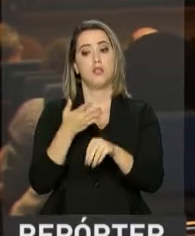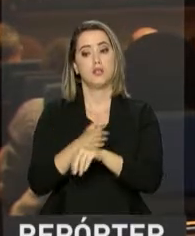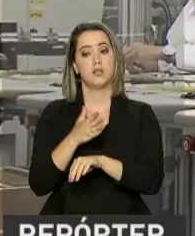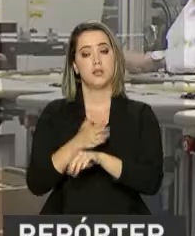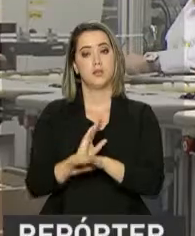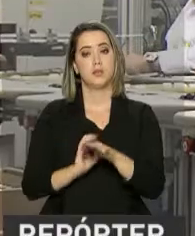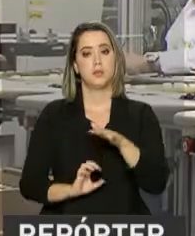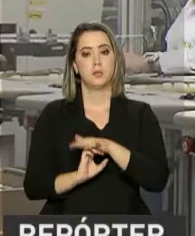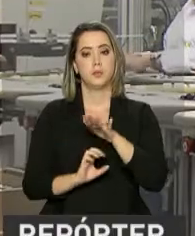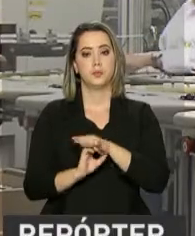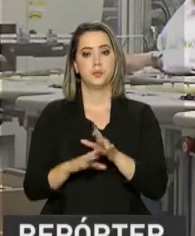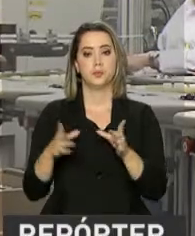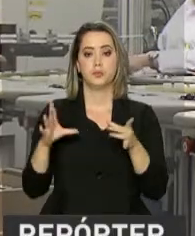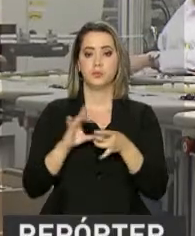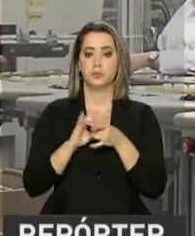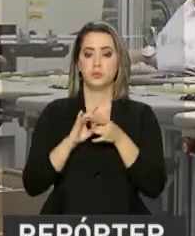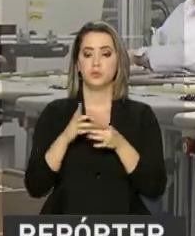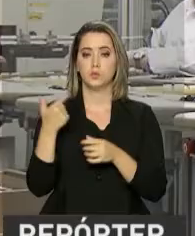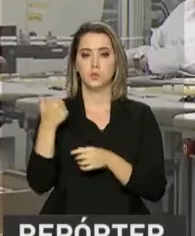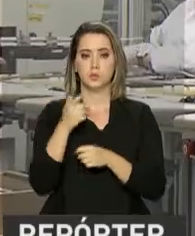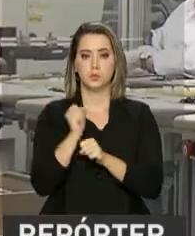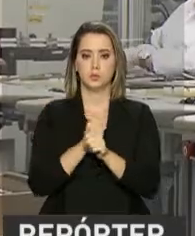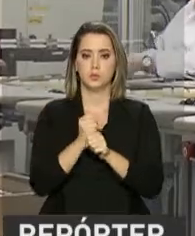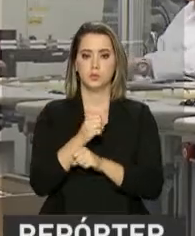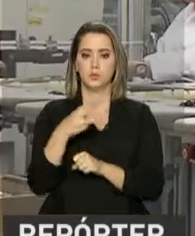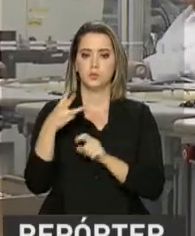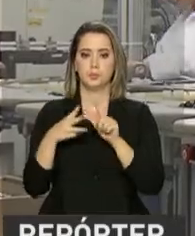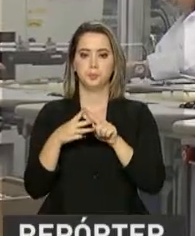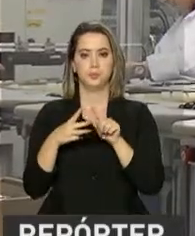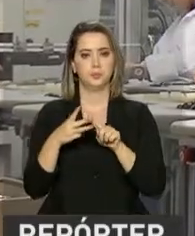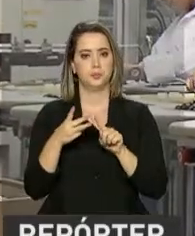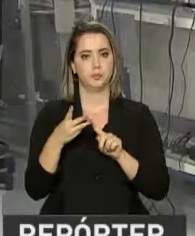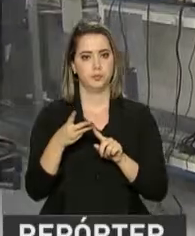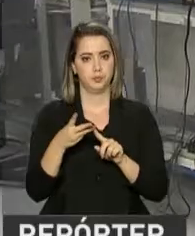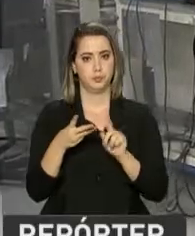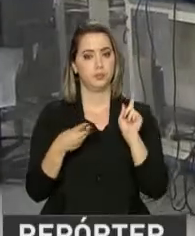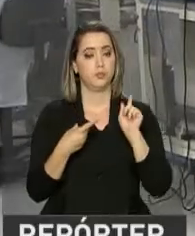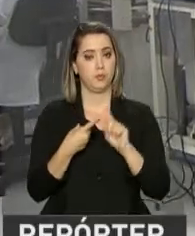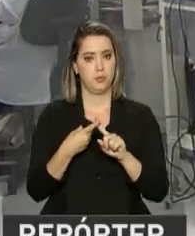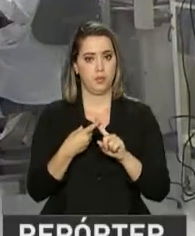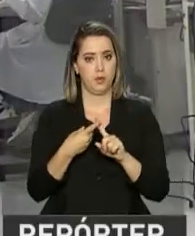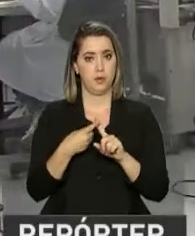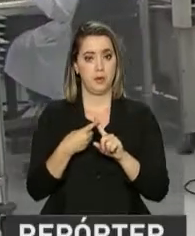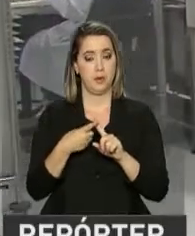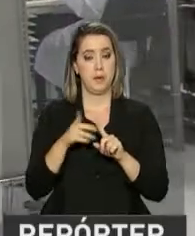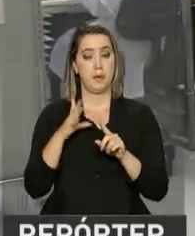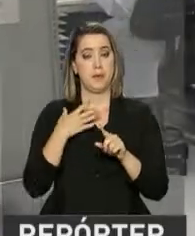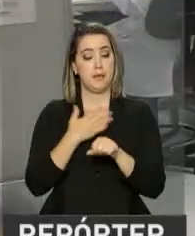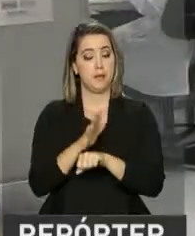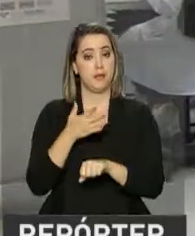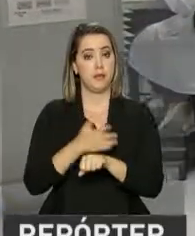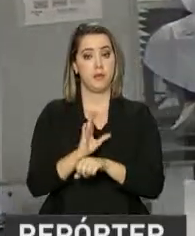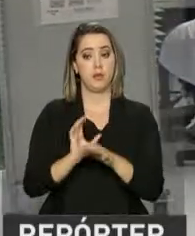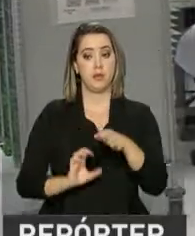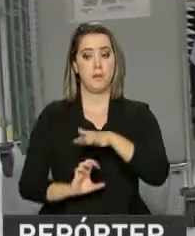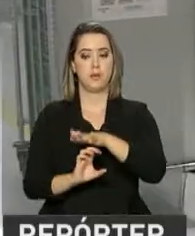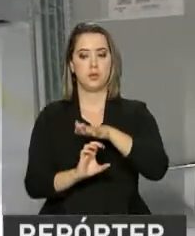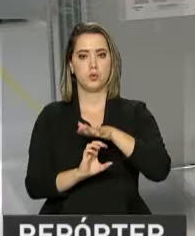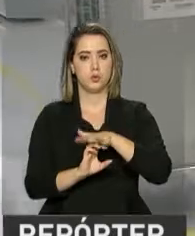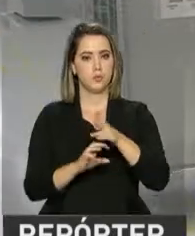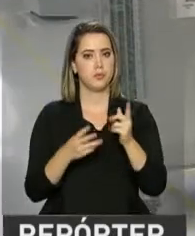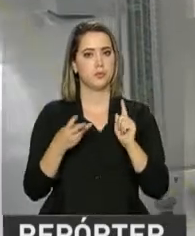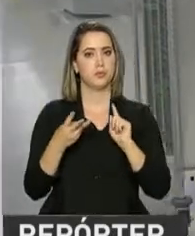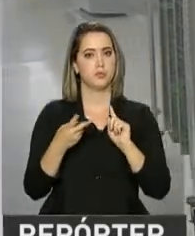empresas o acordo vale por dois anos e tem três pontos principais a sensibilização e capacitação de empresários